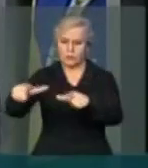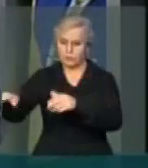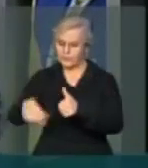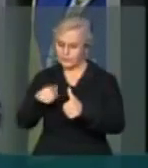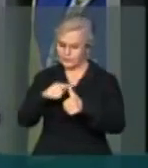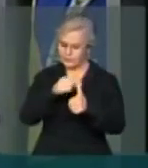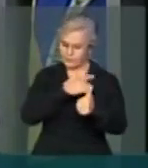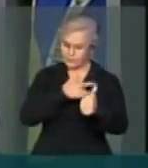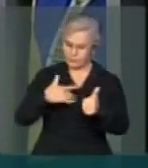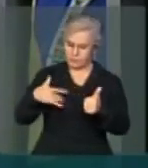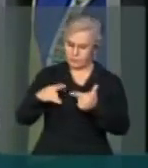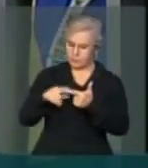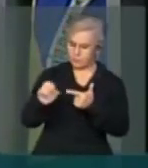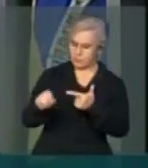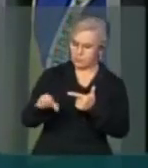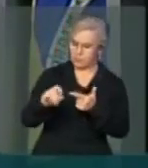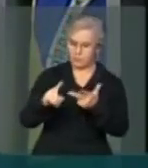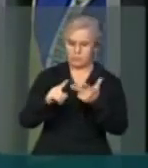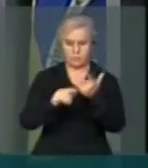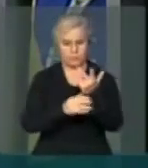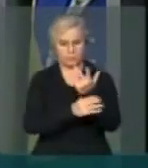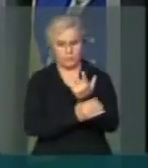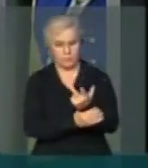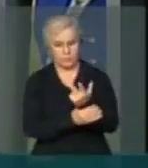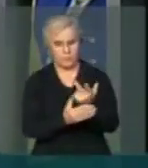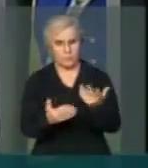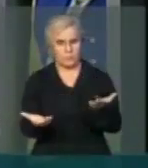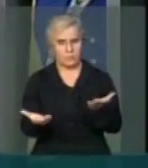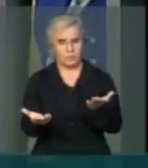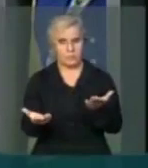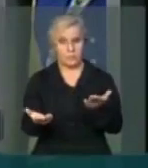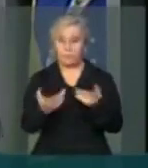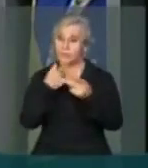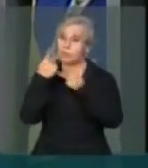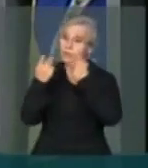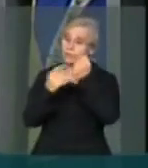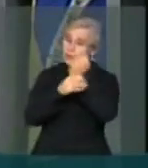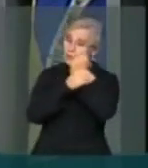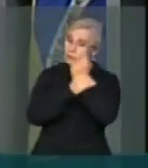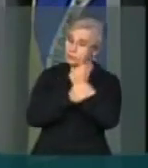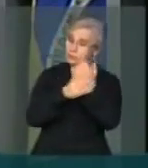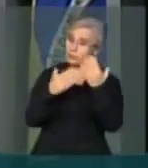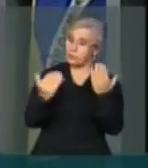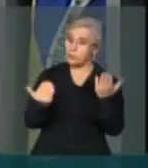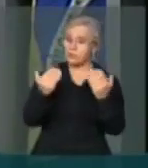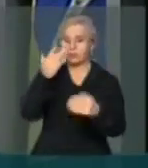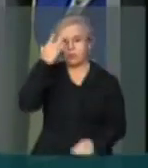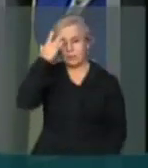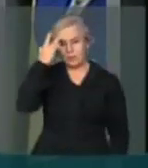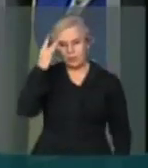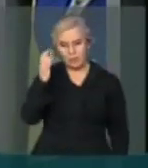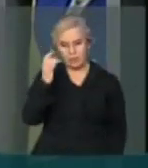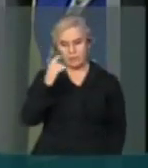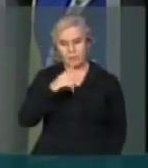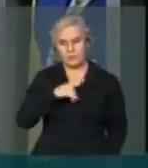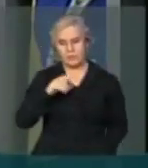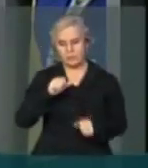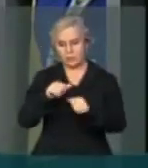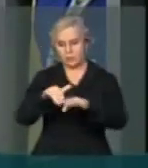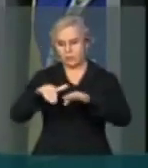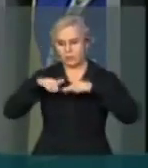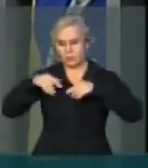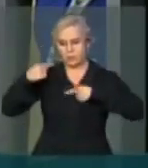saúde, educação e segurança. Por falar em segurança, amanhã tem uma